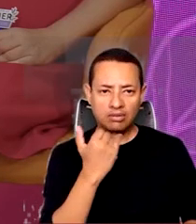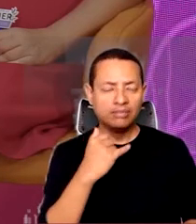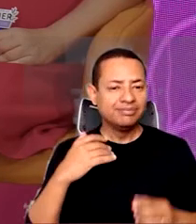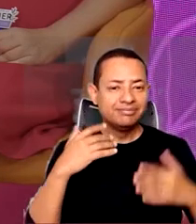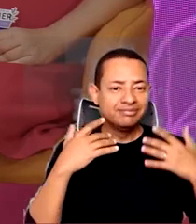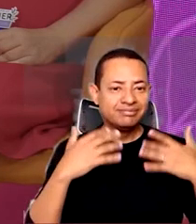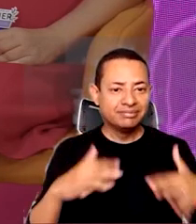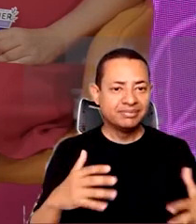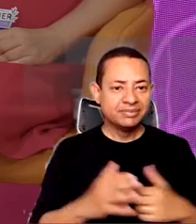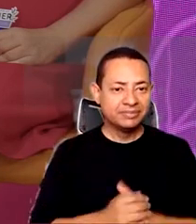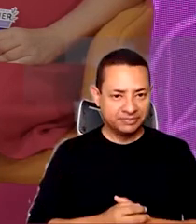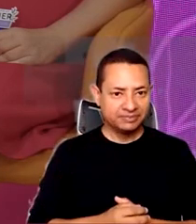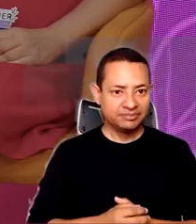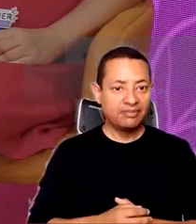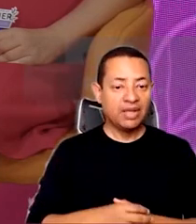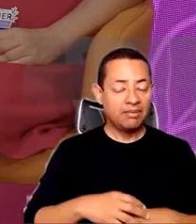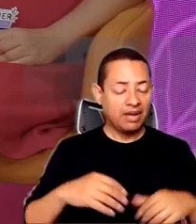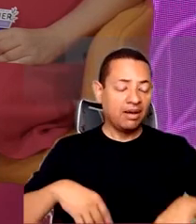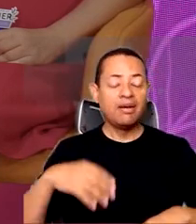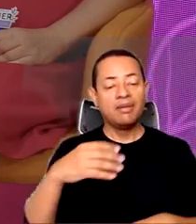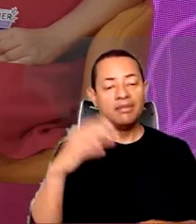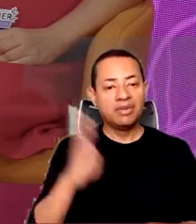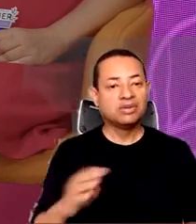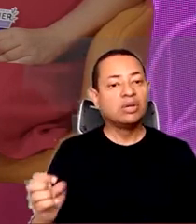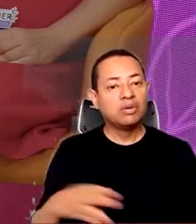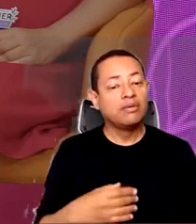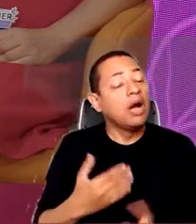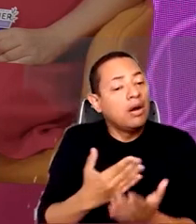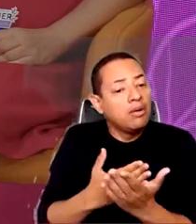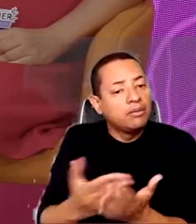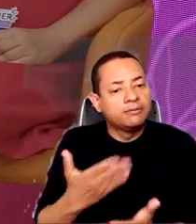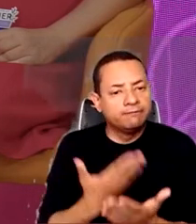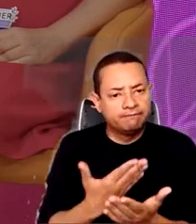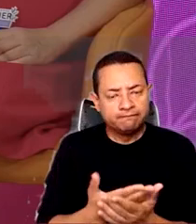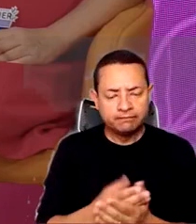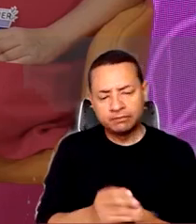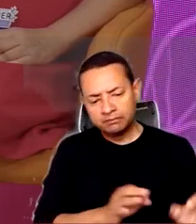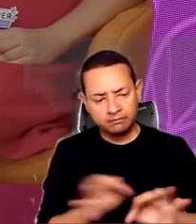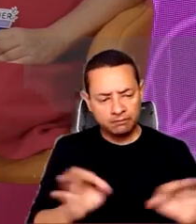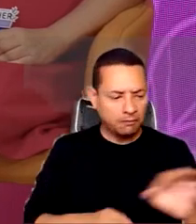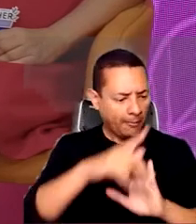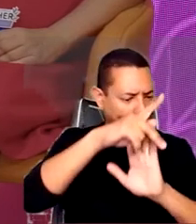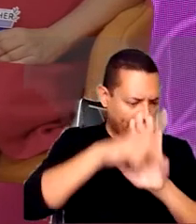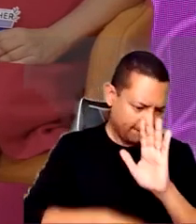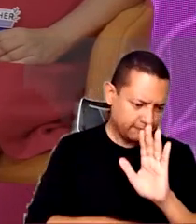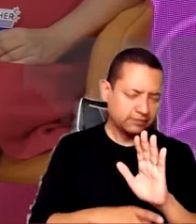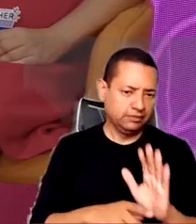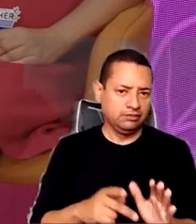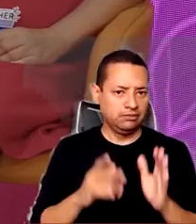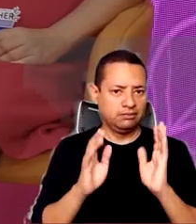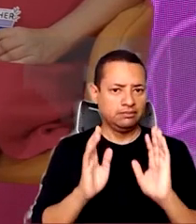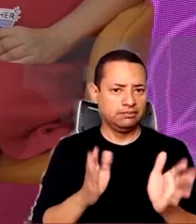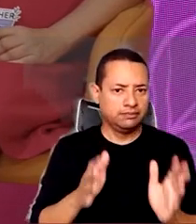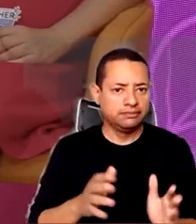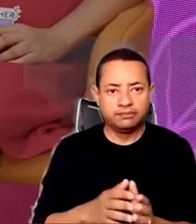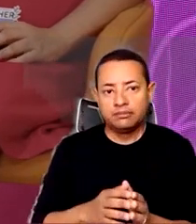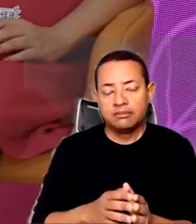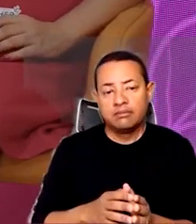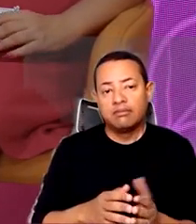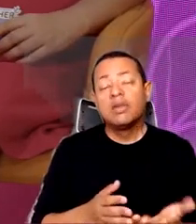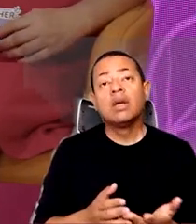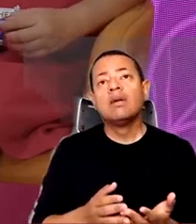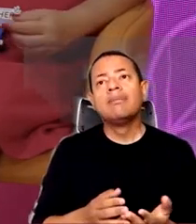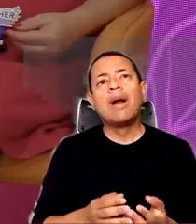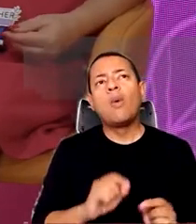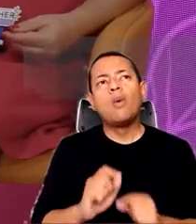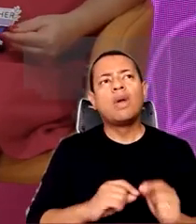disso em em Rio Preto não tinha né E aí eu comecei a estudar comecei a estudar montei projeto montei montei